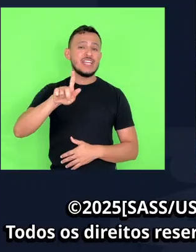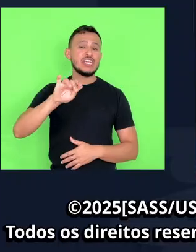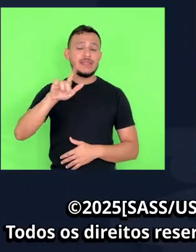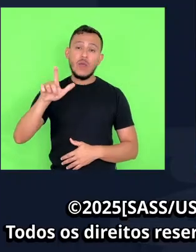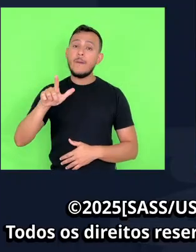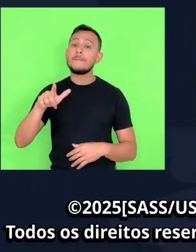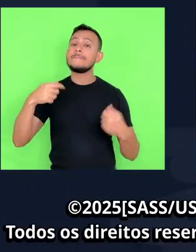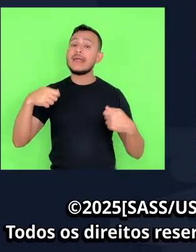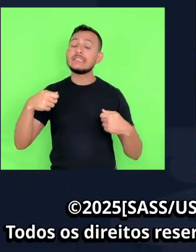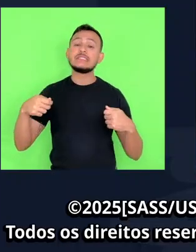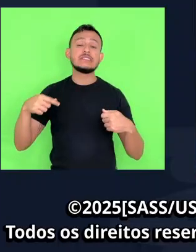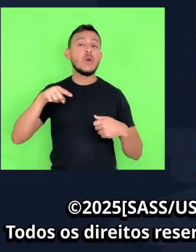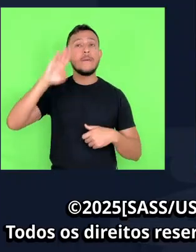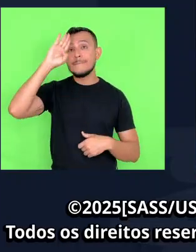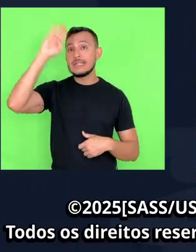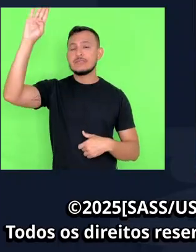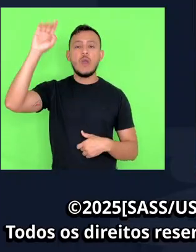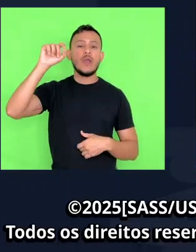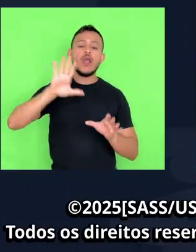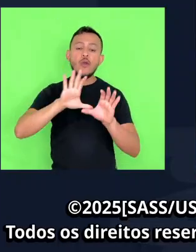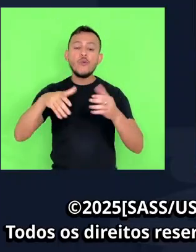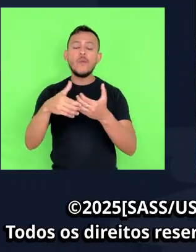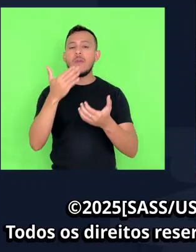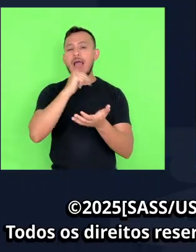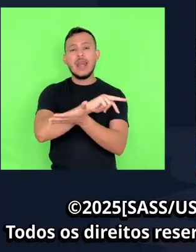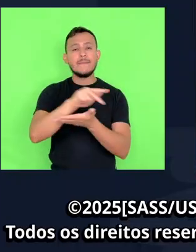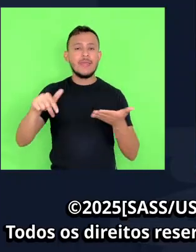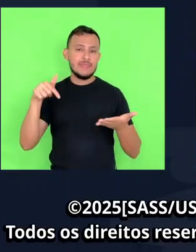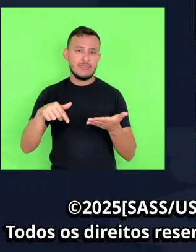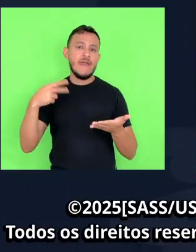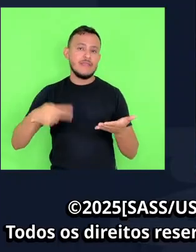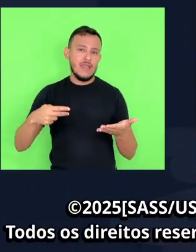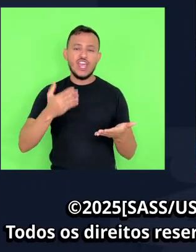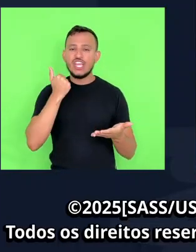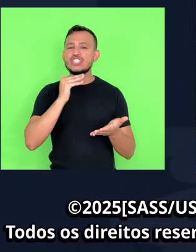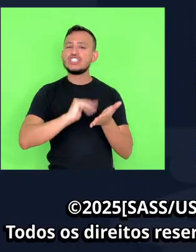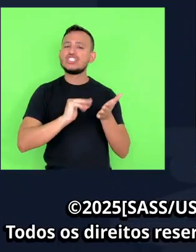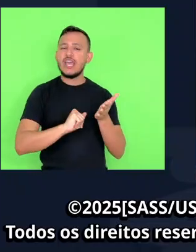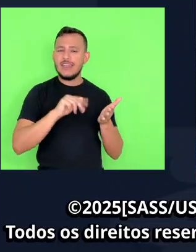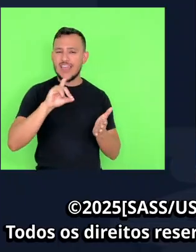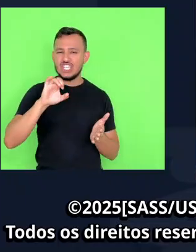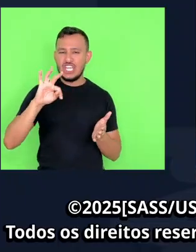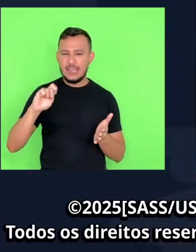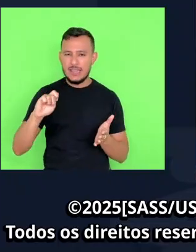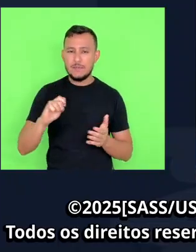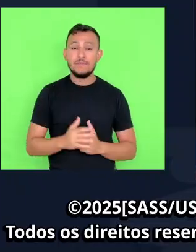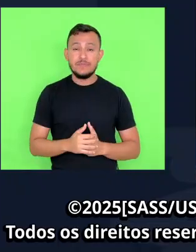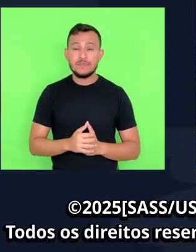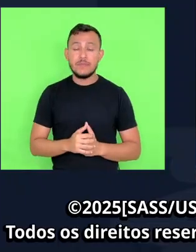ser o nosso maior grupo alimentar nas nossas dietas.